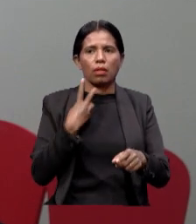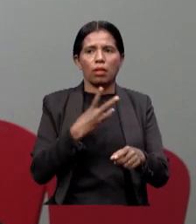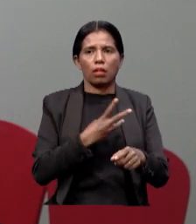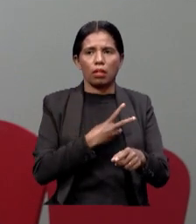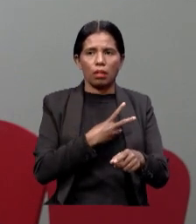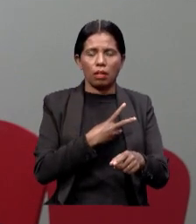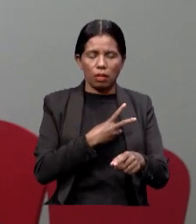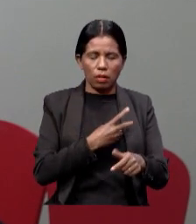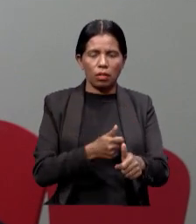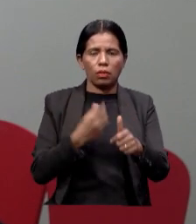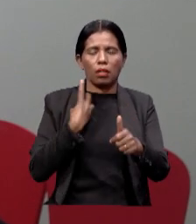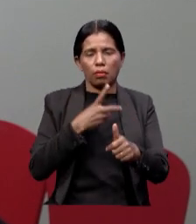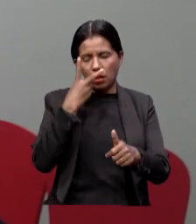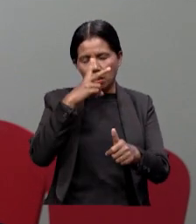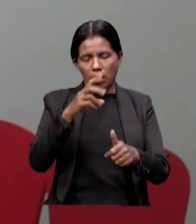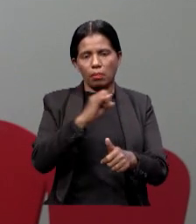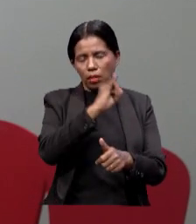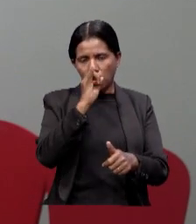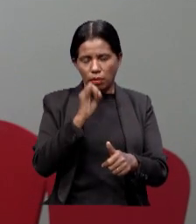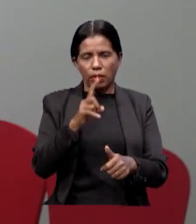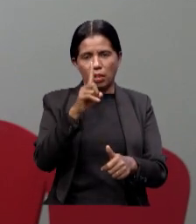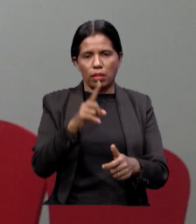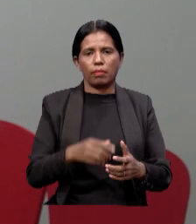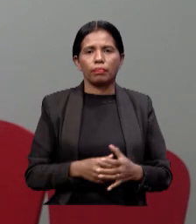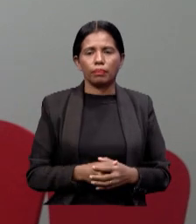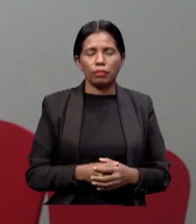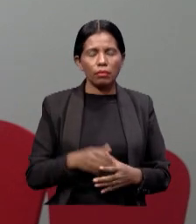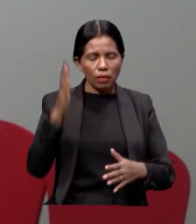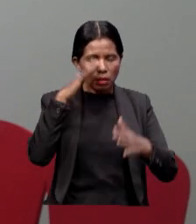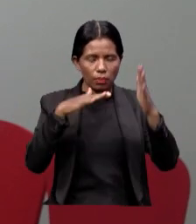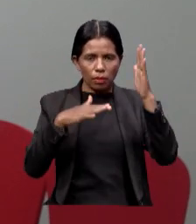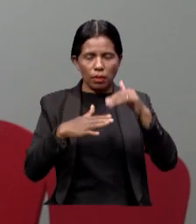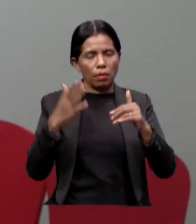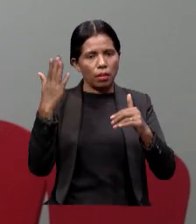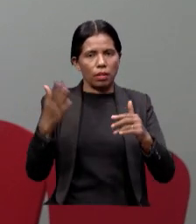ami tuir ami hari ami identifika ida problema iha